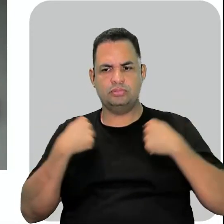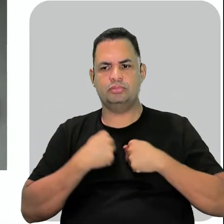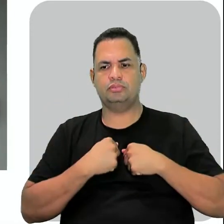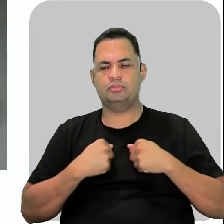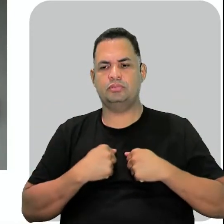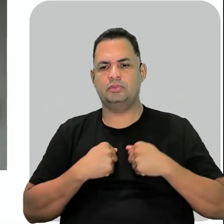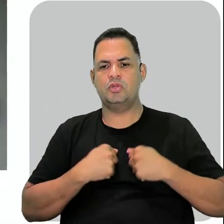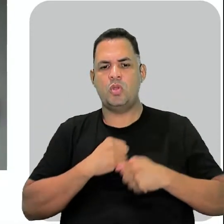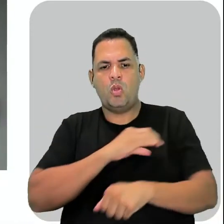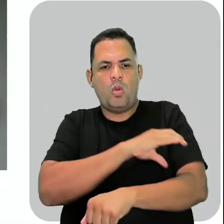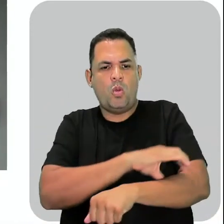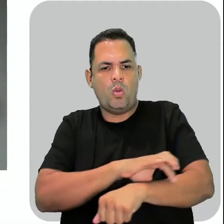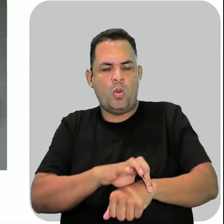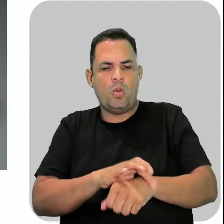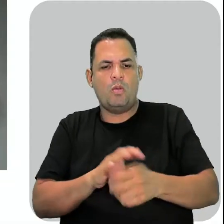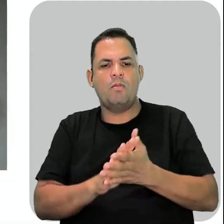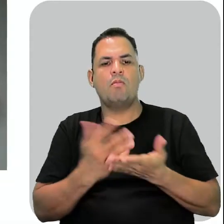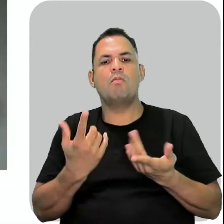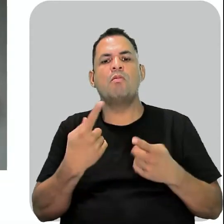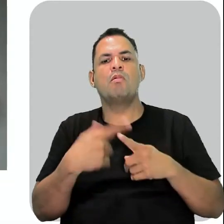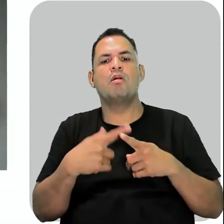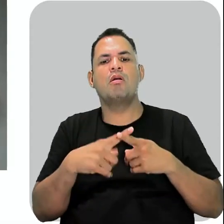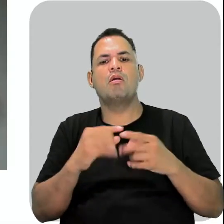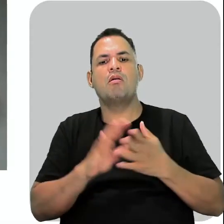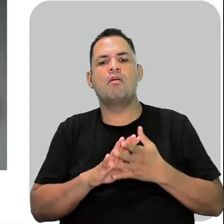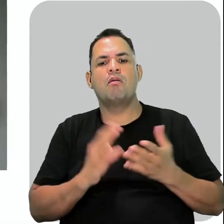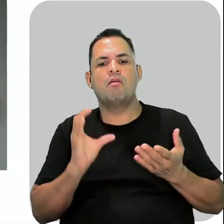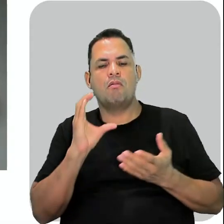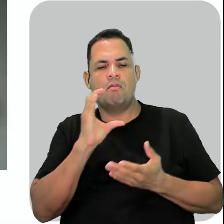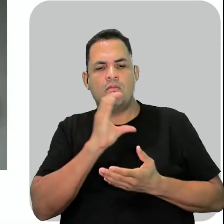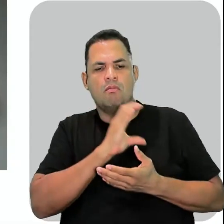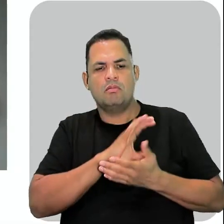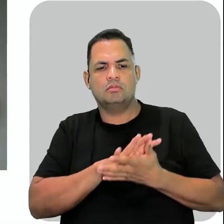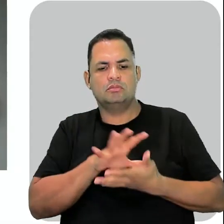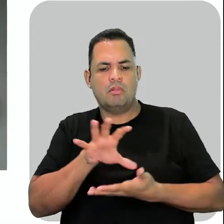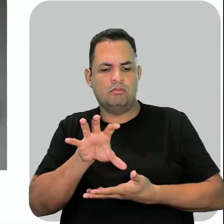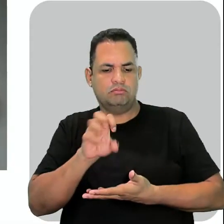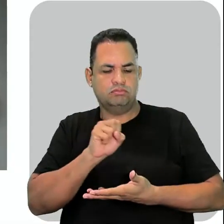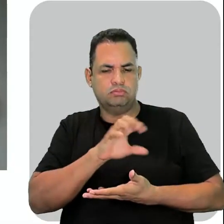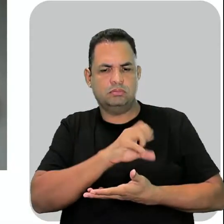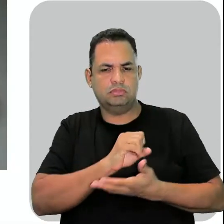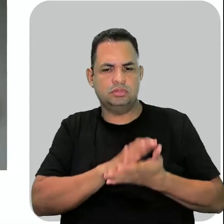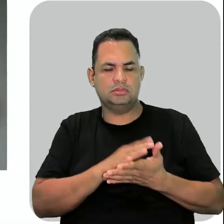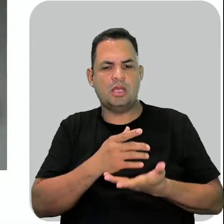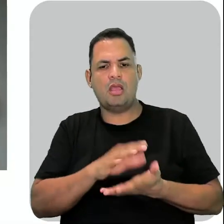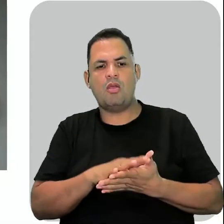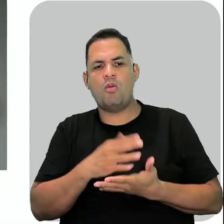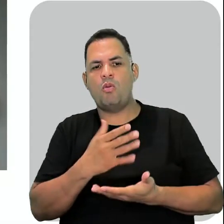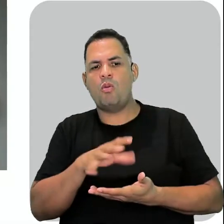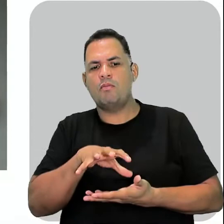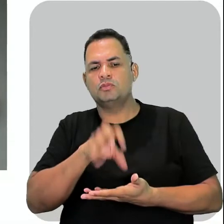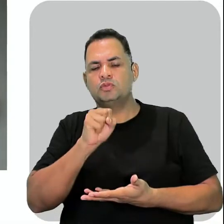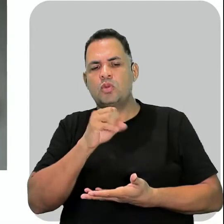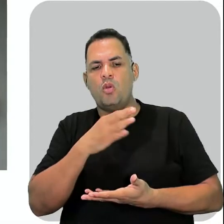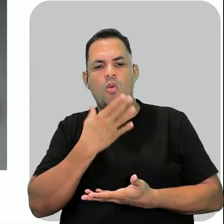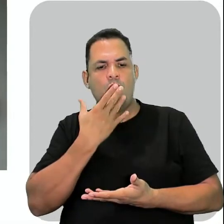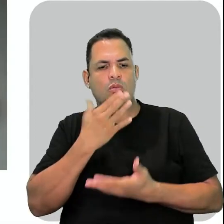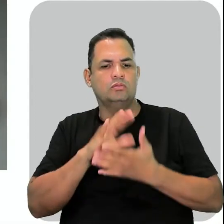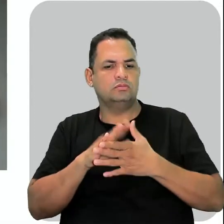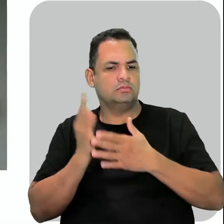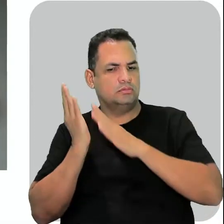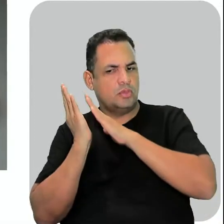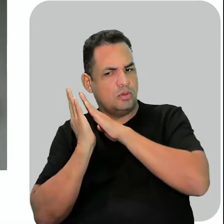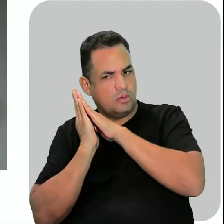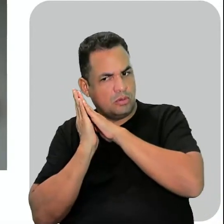por causa da sensação de calor devido à sua alta absorção de cores, tá? Então, assim, se você vê em